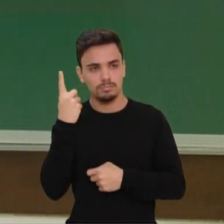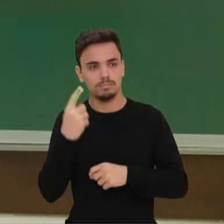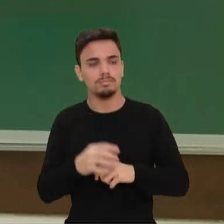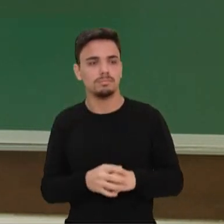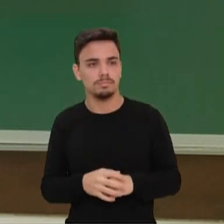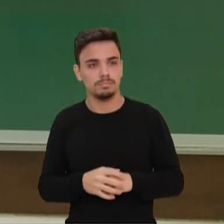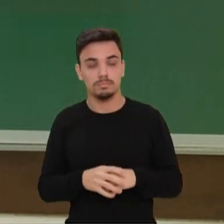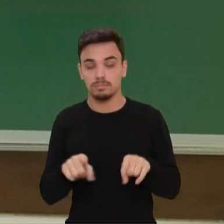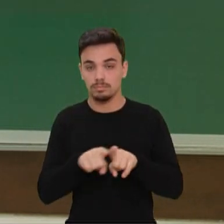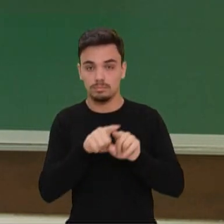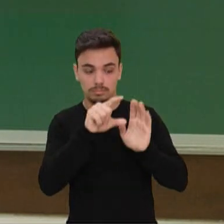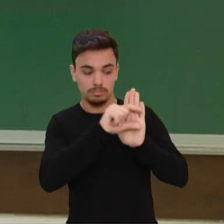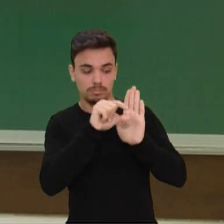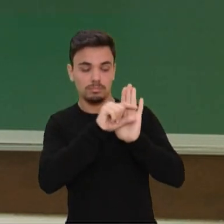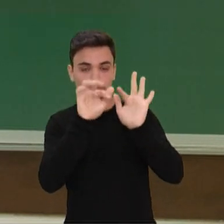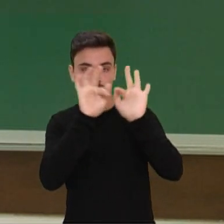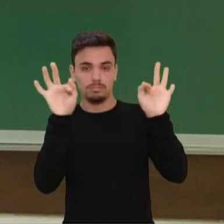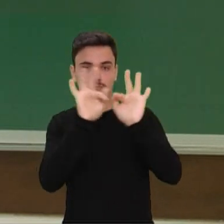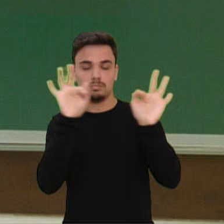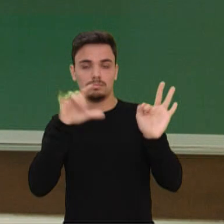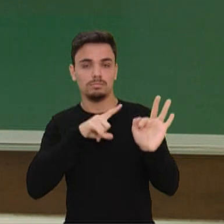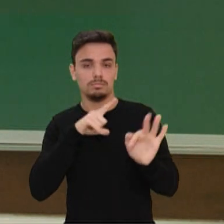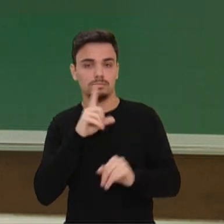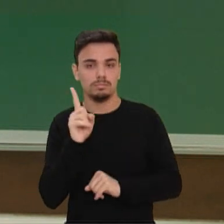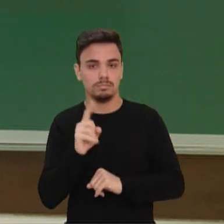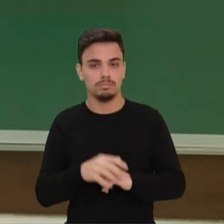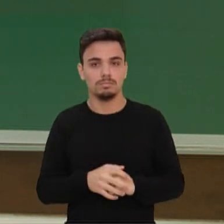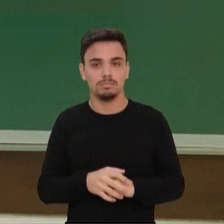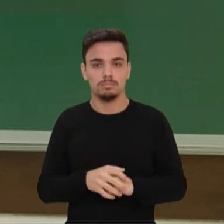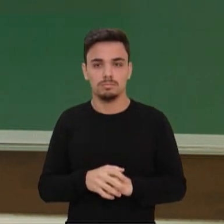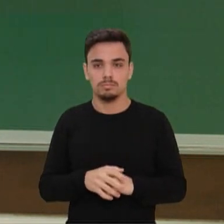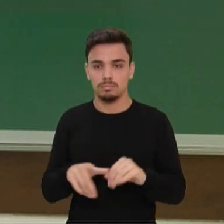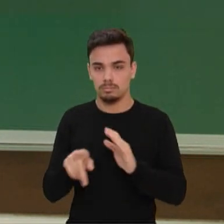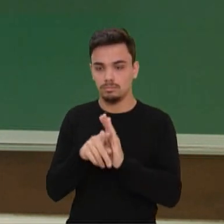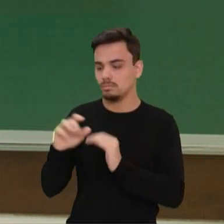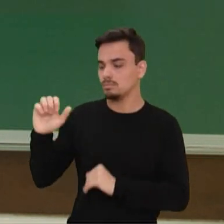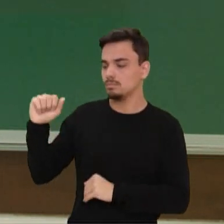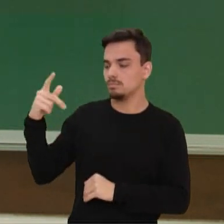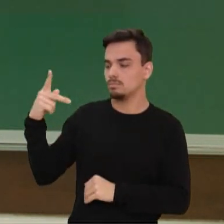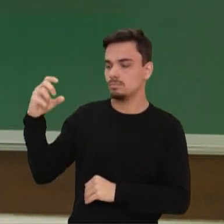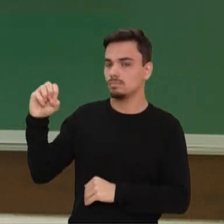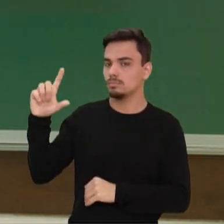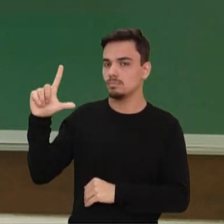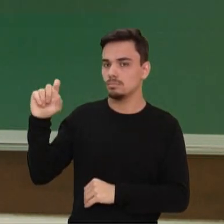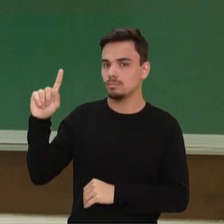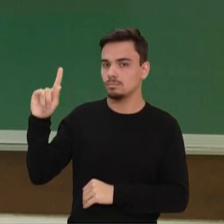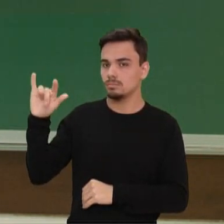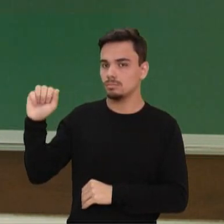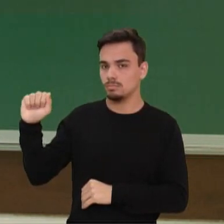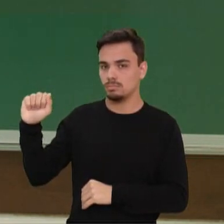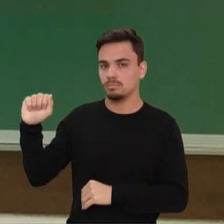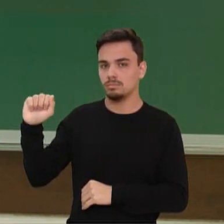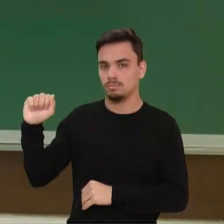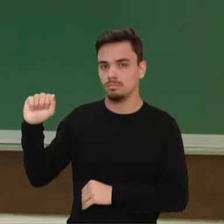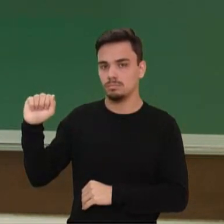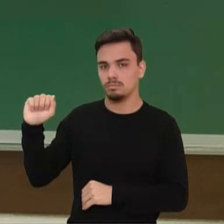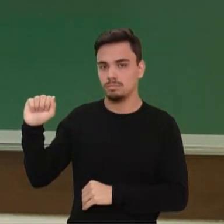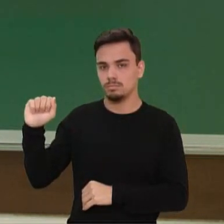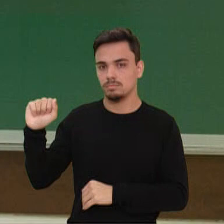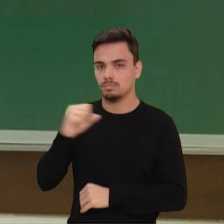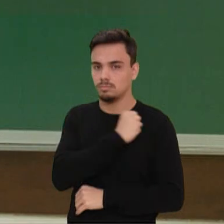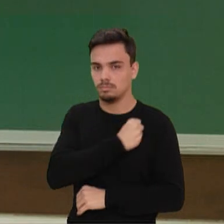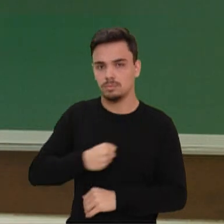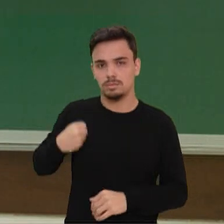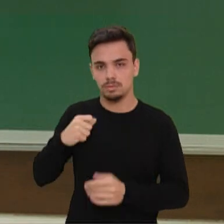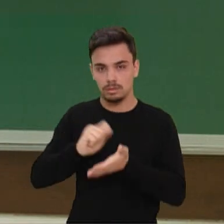frase do Sócrates, que aparece lá em Apologia de Sócrates, texto escrito por Platão, e é uma frase